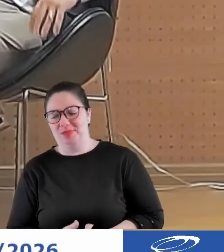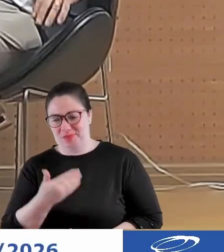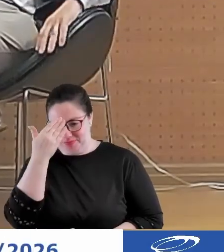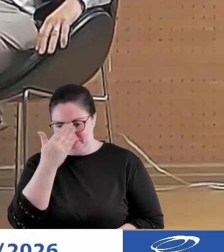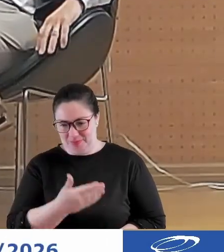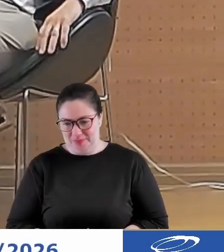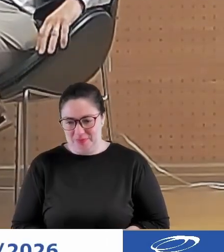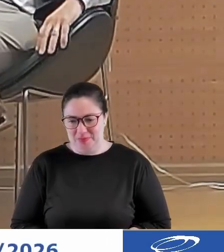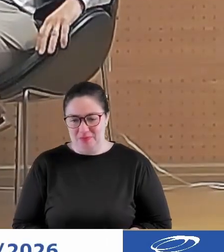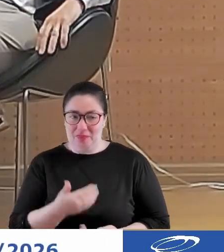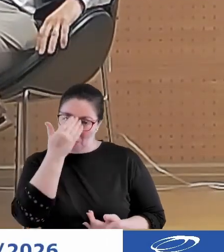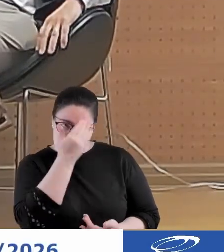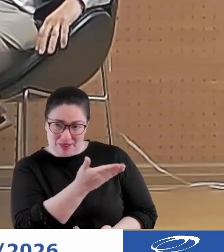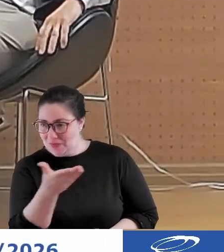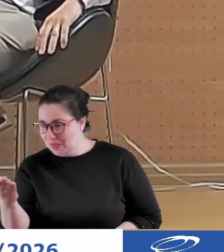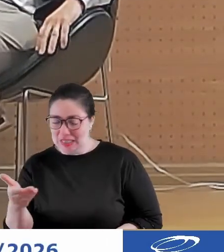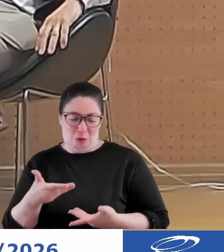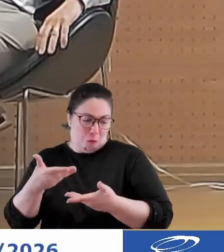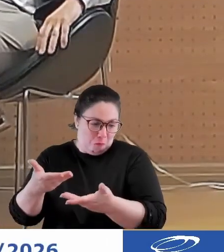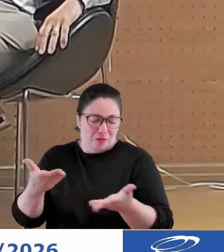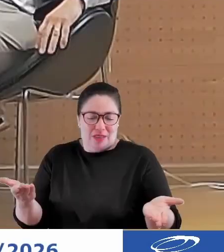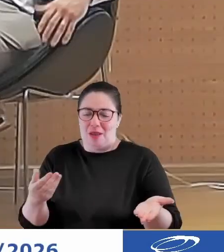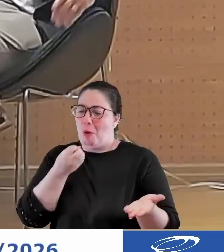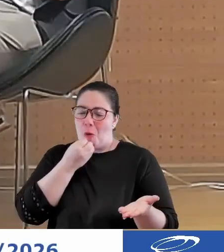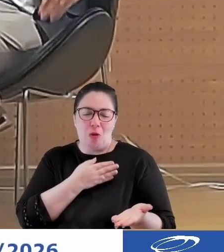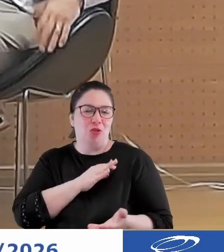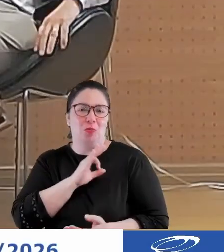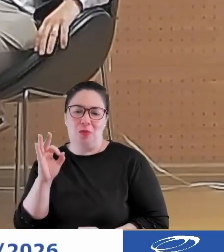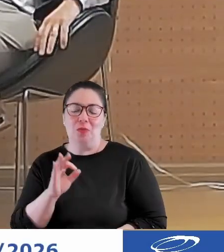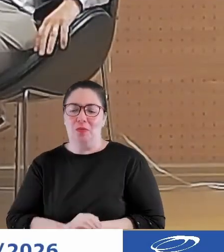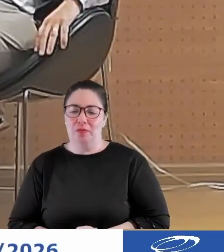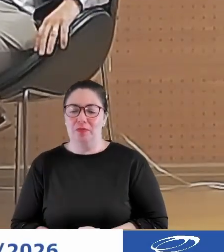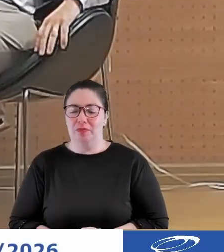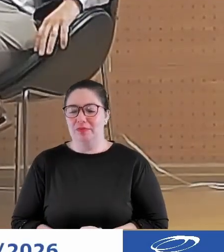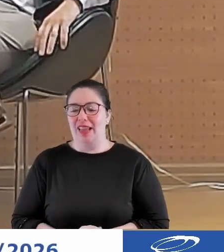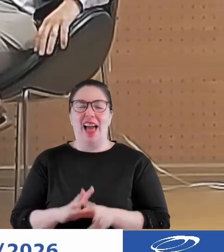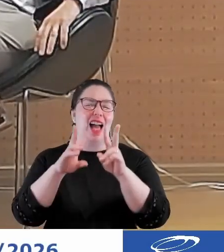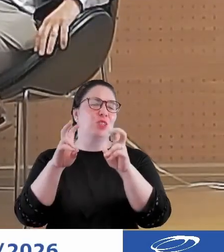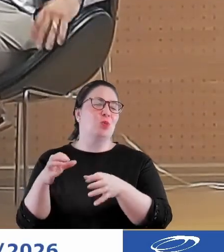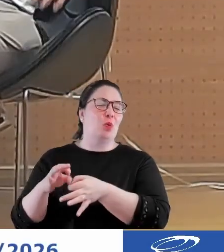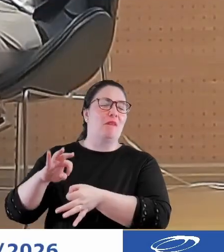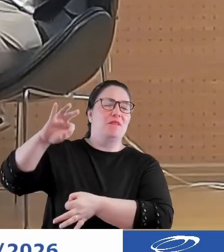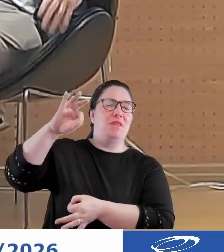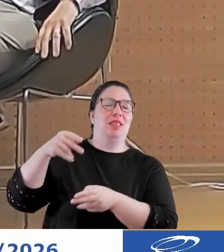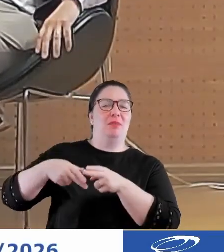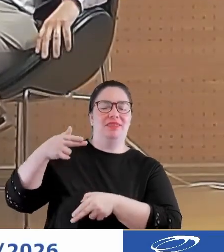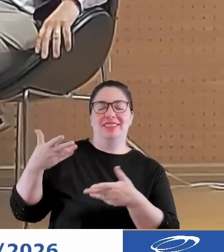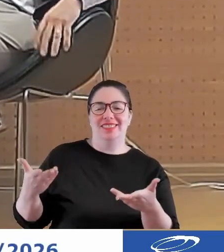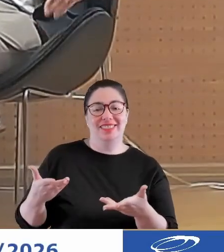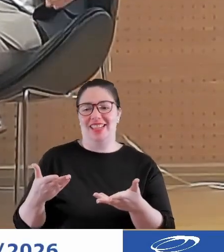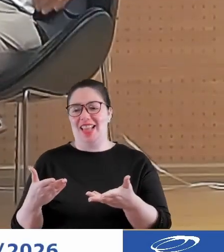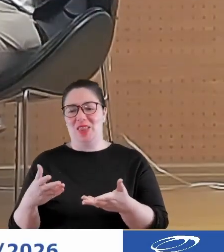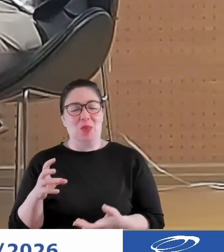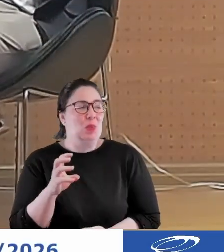Obrigado vocês pelo convite, foi muito bom. E tuberculose vertebral é um tema que a gente gosta muito de tratar, de que se o